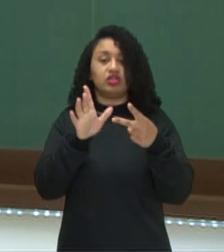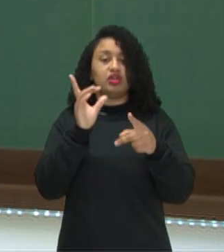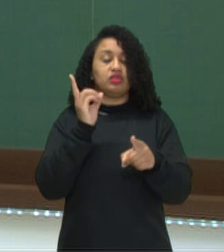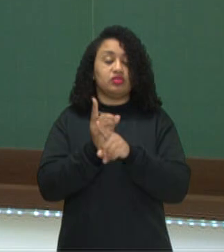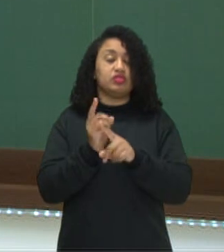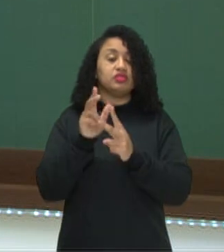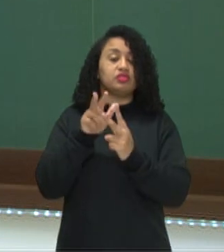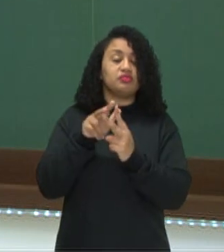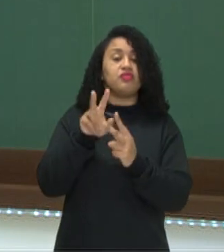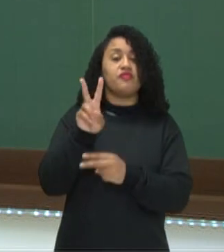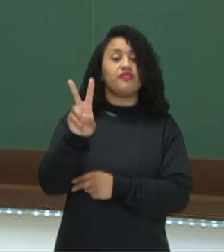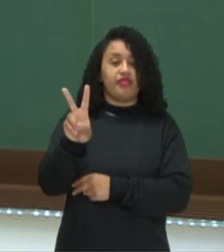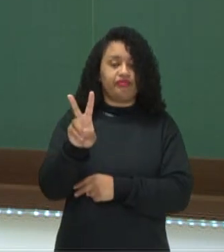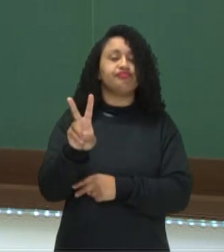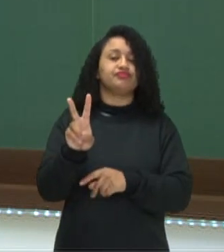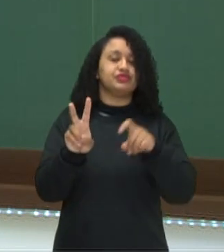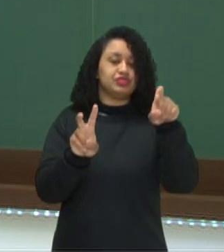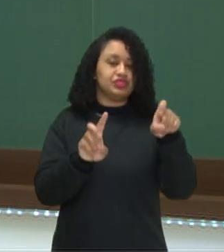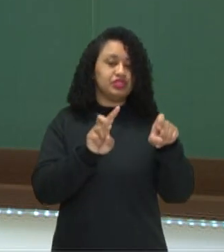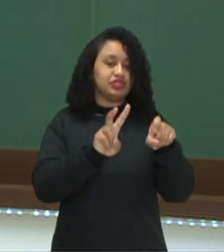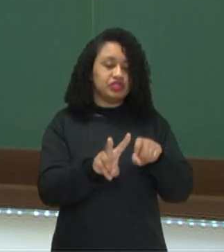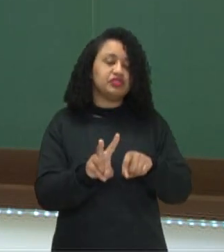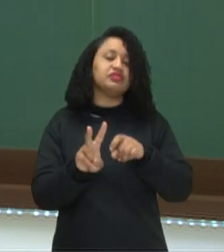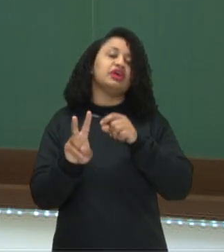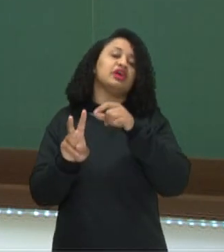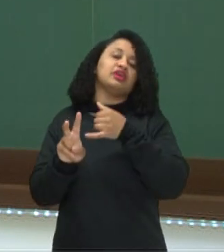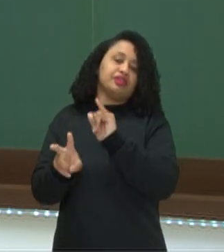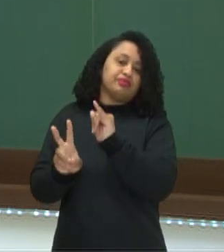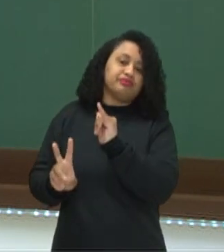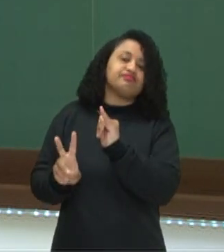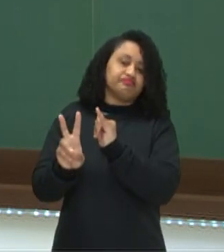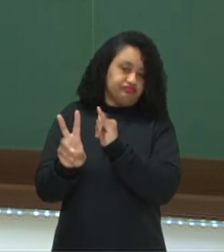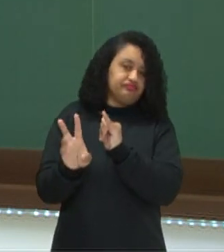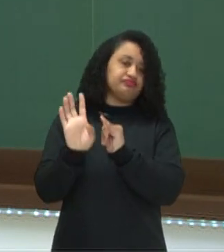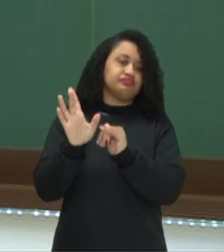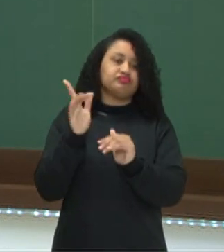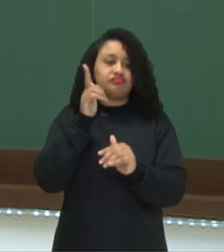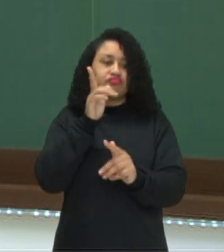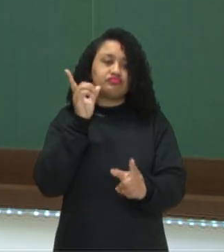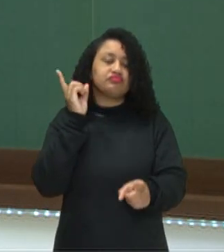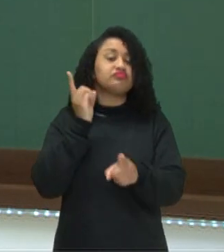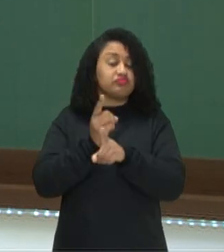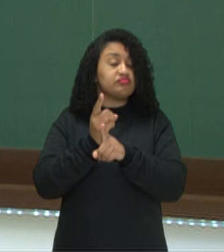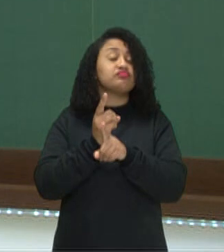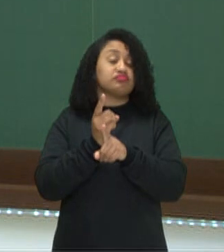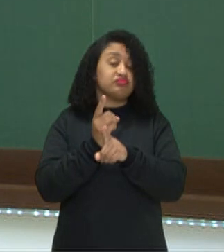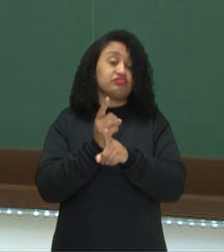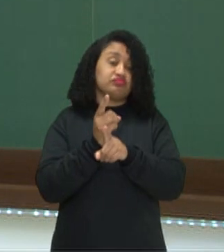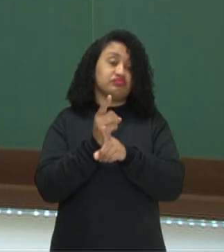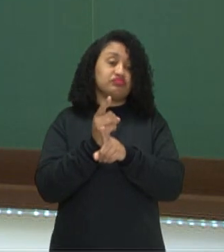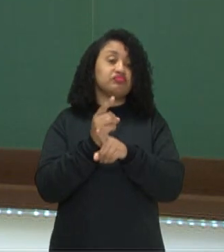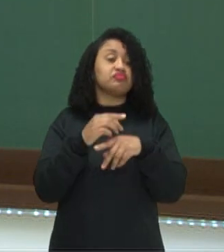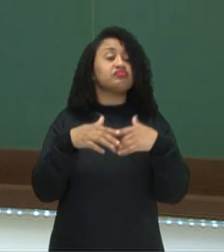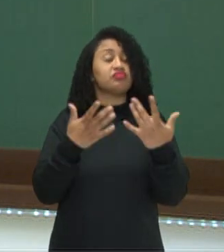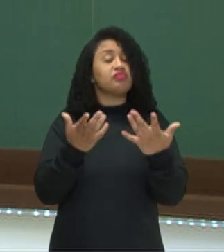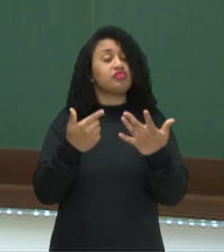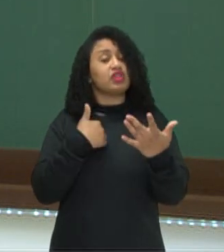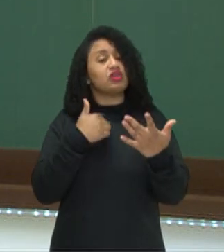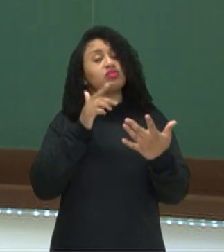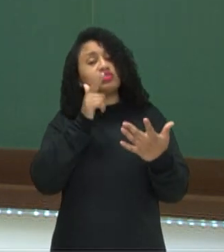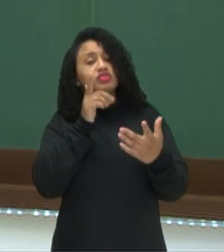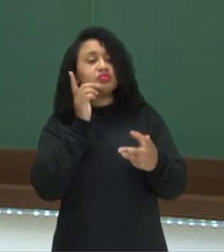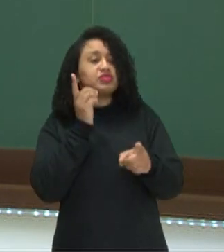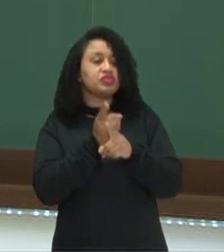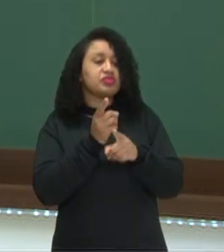vértice, né? As coordenadas do vértice a gente chama, que tem a coordenada x 0,75 e a coordenada